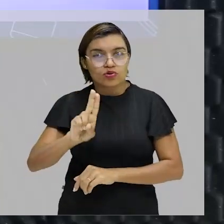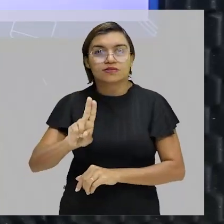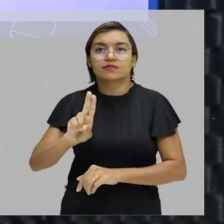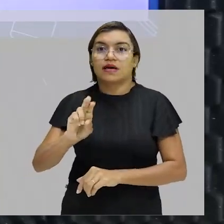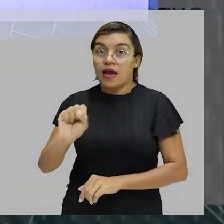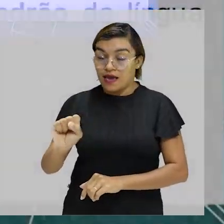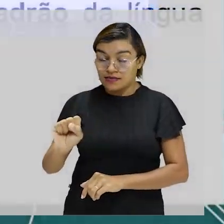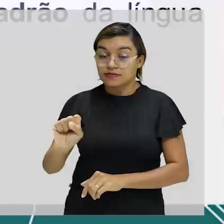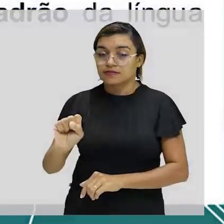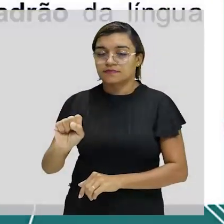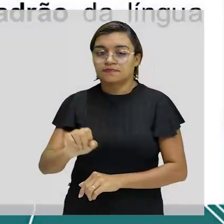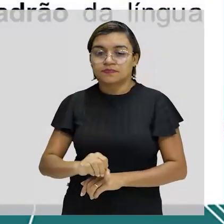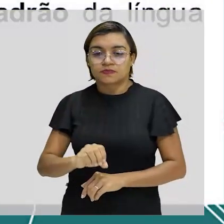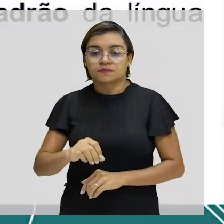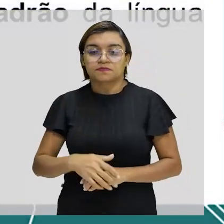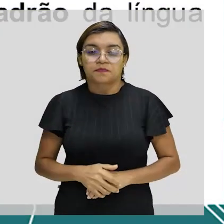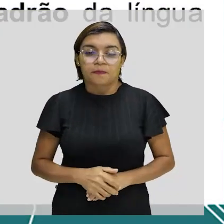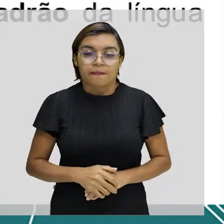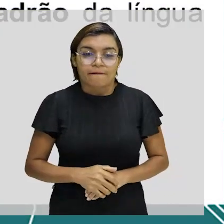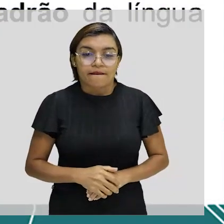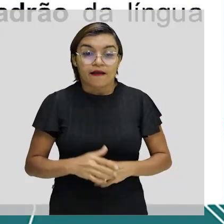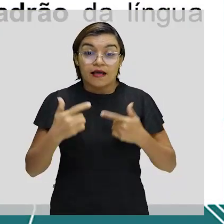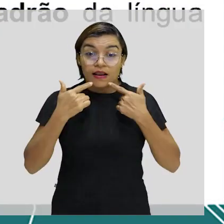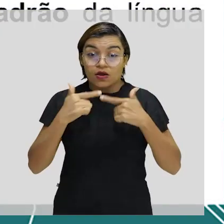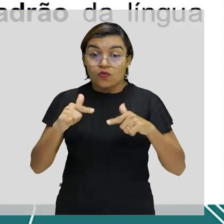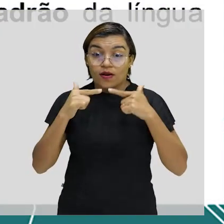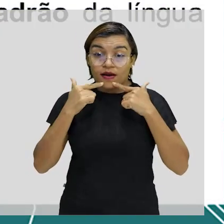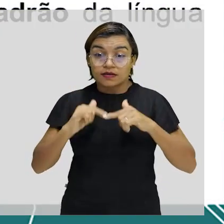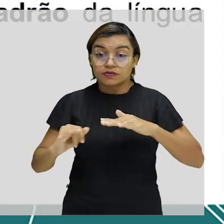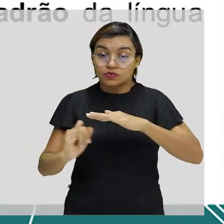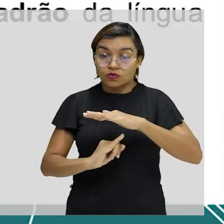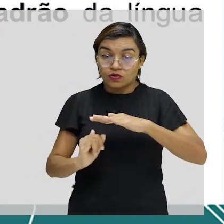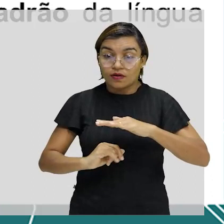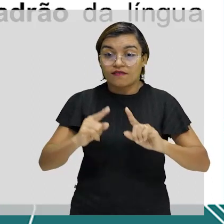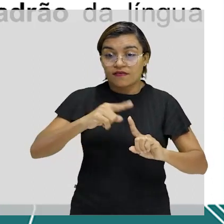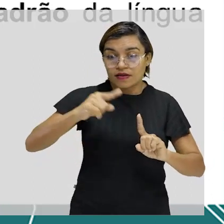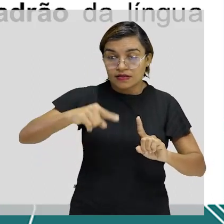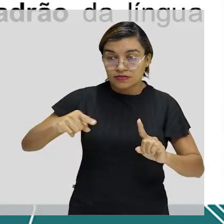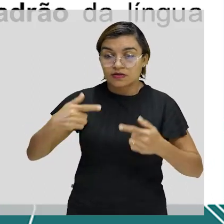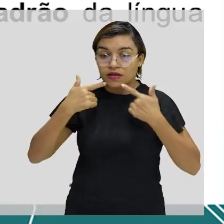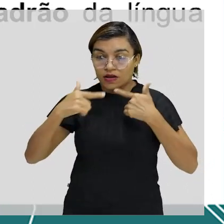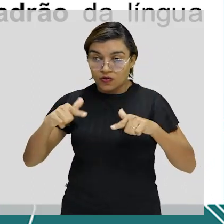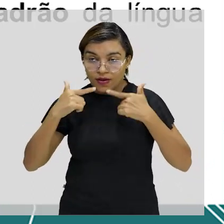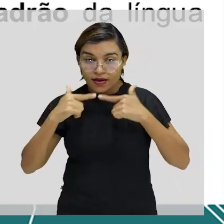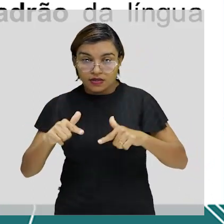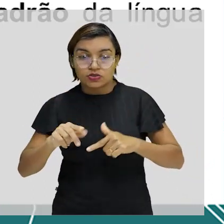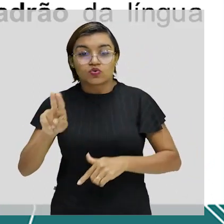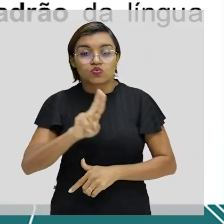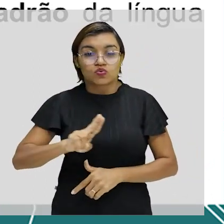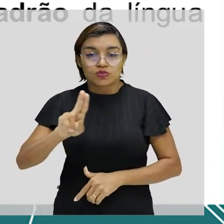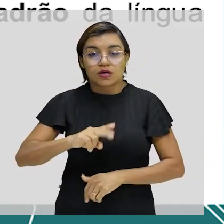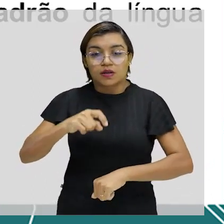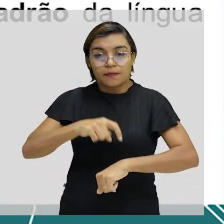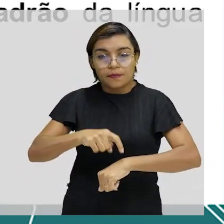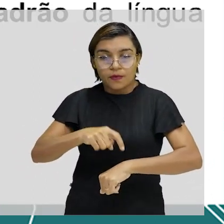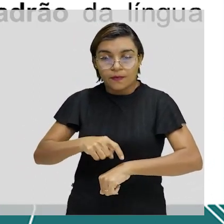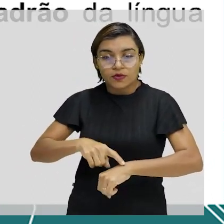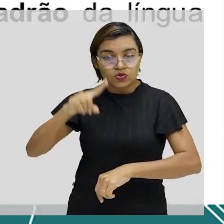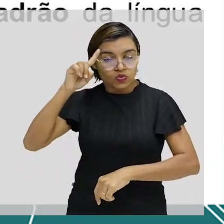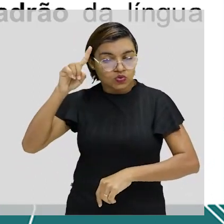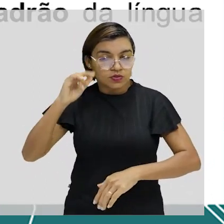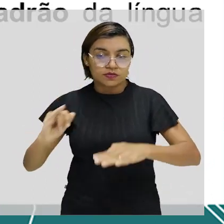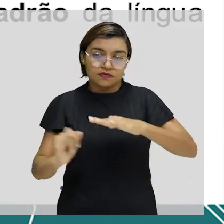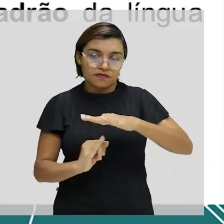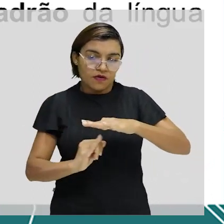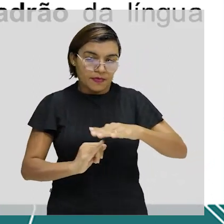Então, a linguagem coloquial é a variação da linguagem. Ela é popular, ela é utilizada em situações cotidianas e